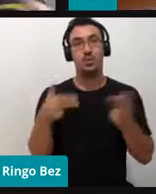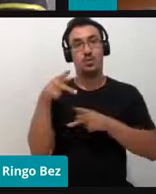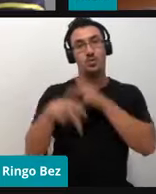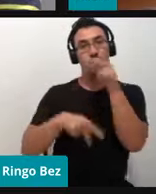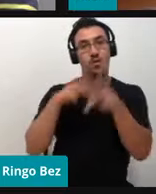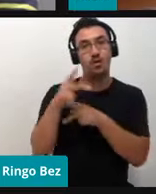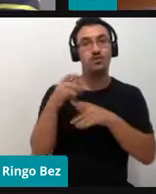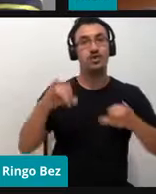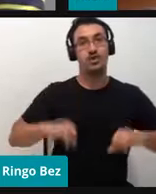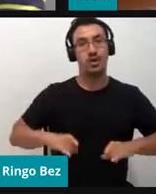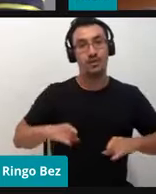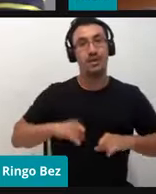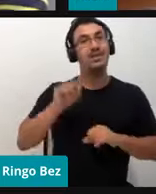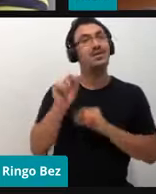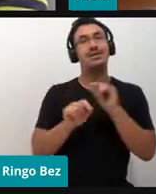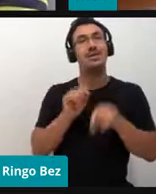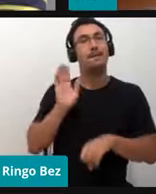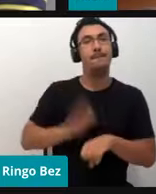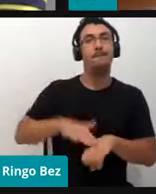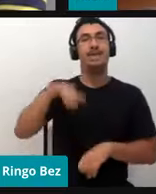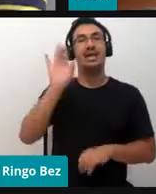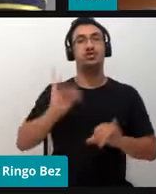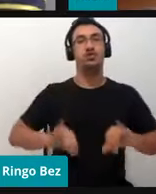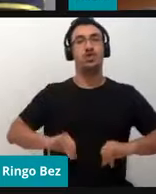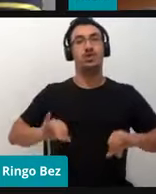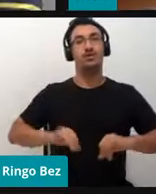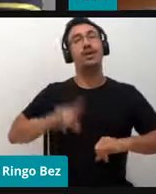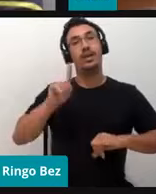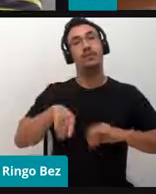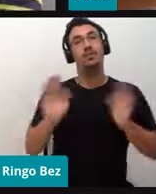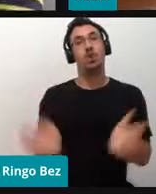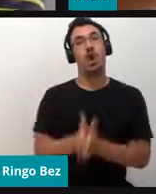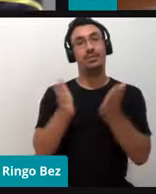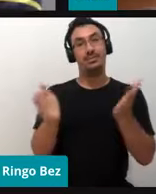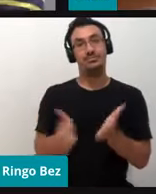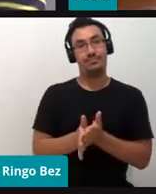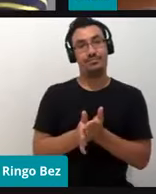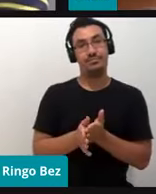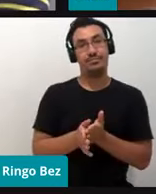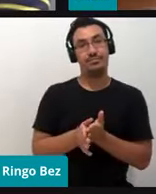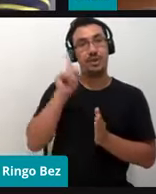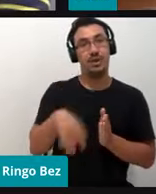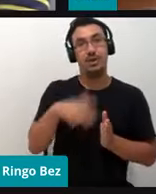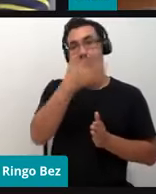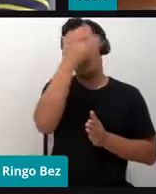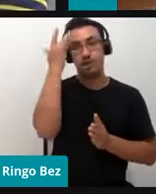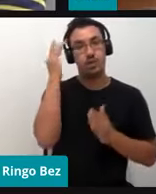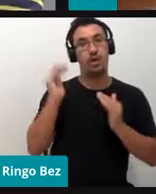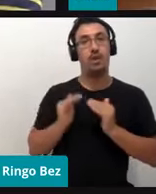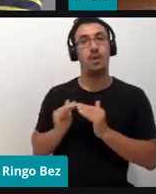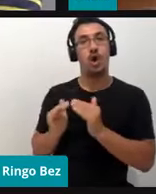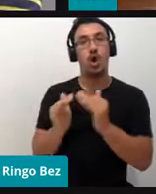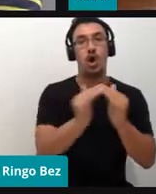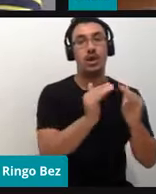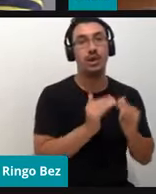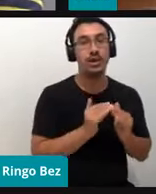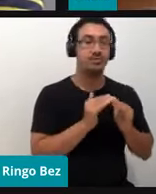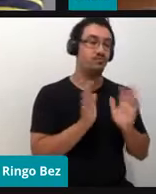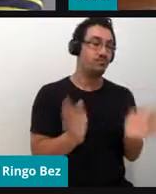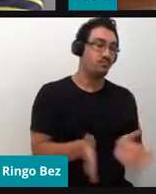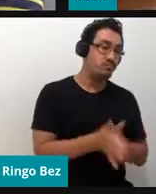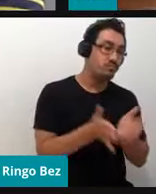mas quem mais sofre são os pobres, né, gente? São as pessoas que moram nas residências precárias,